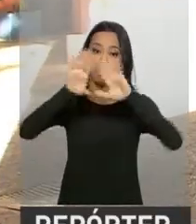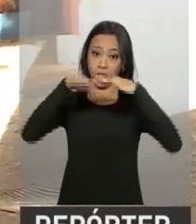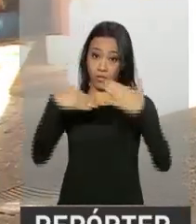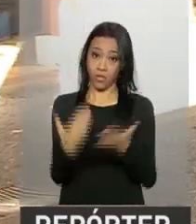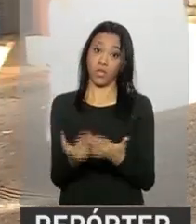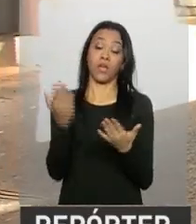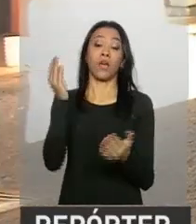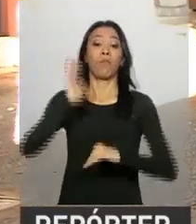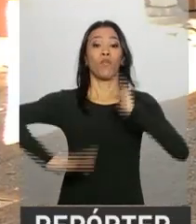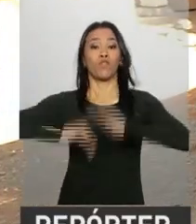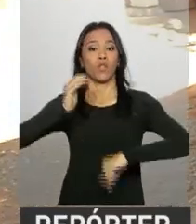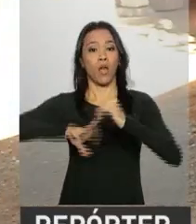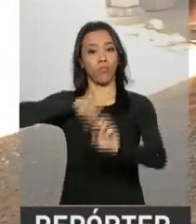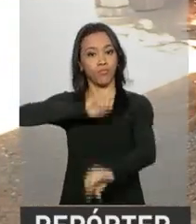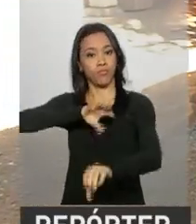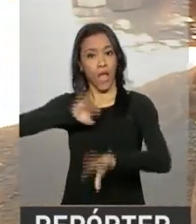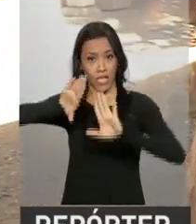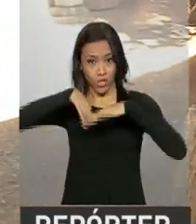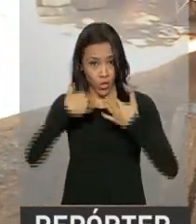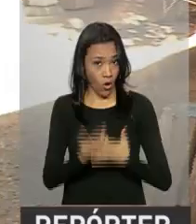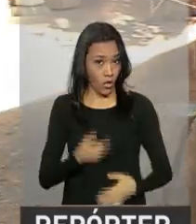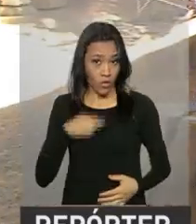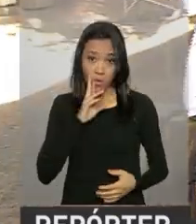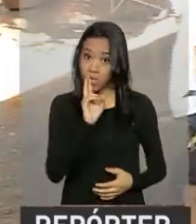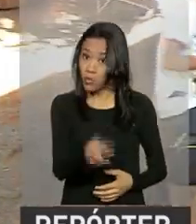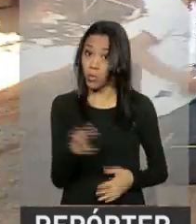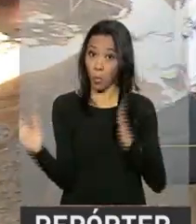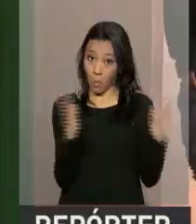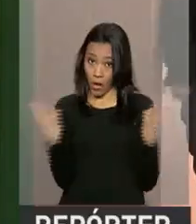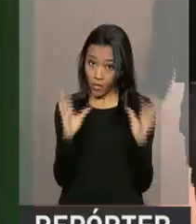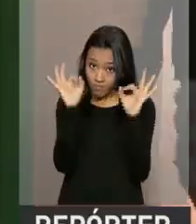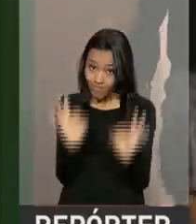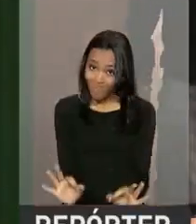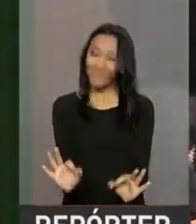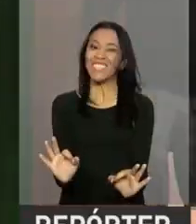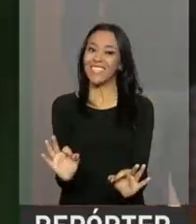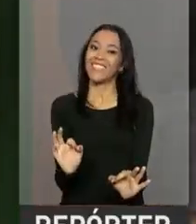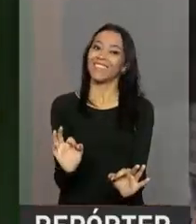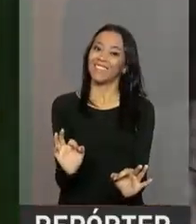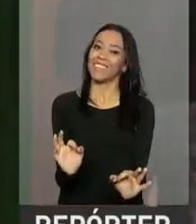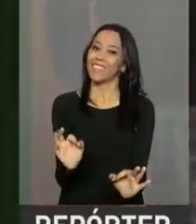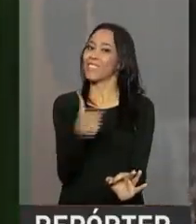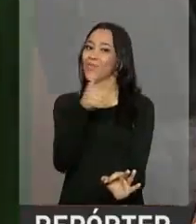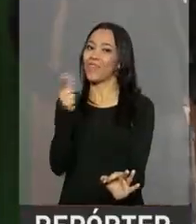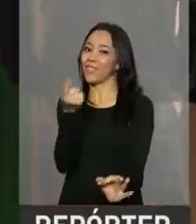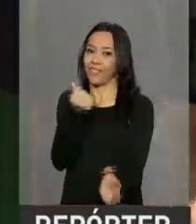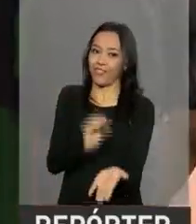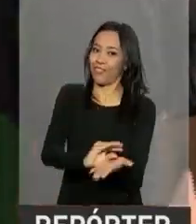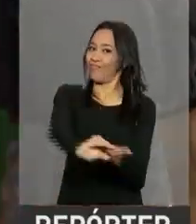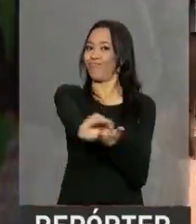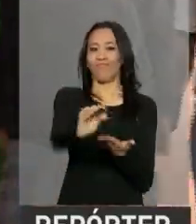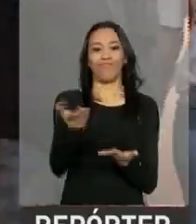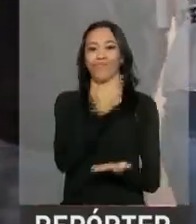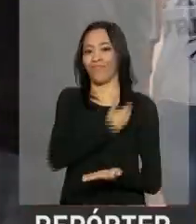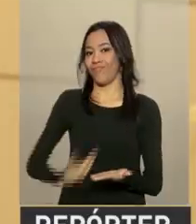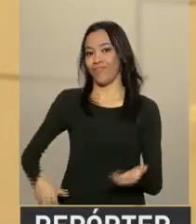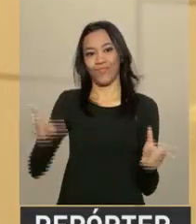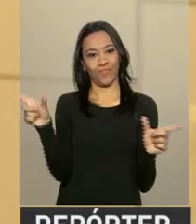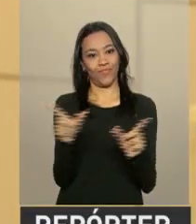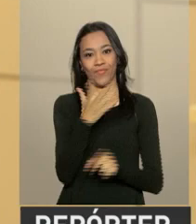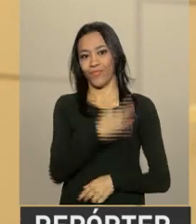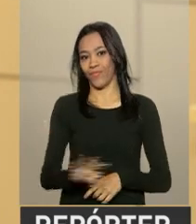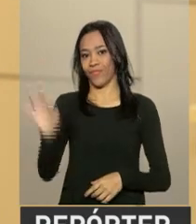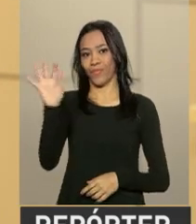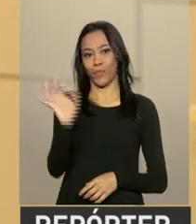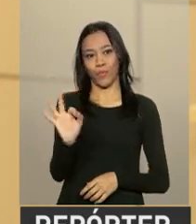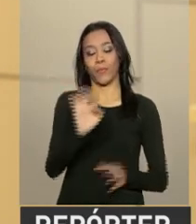as escolas públicas que não responderem ao cens no prazo determinado correm o risco de ficar sem recursos do Ministério da Educação a